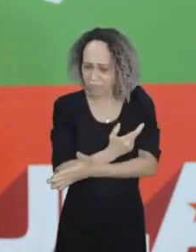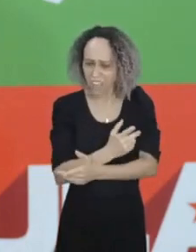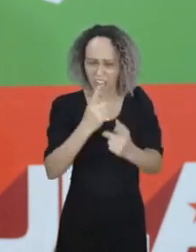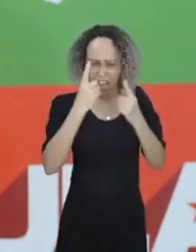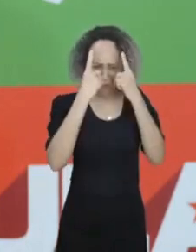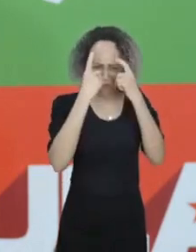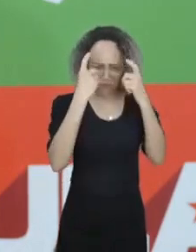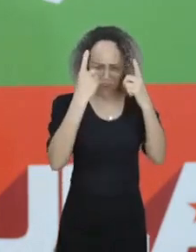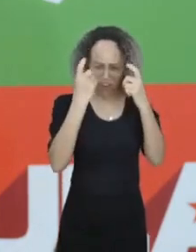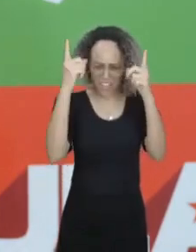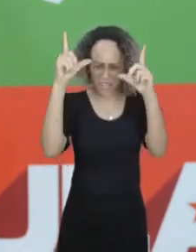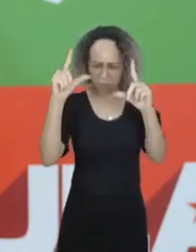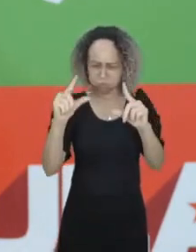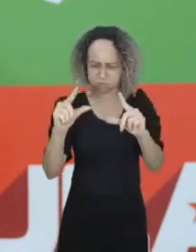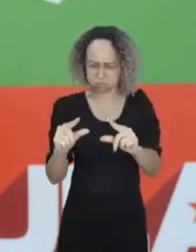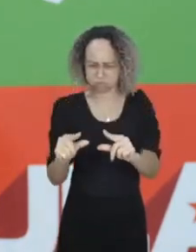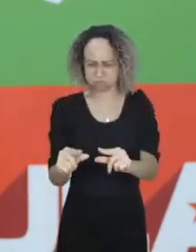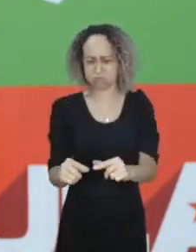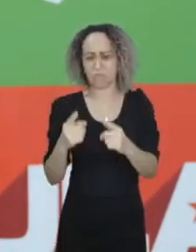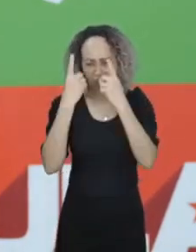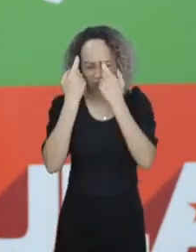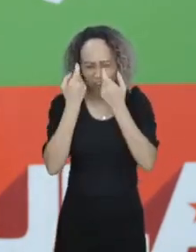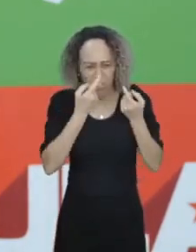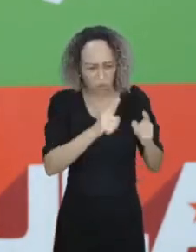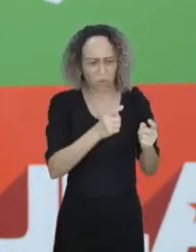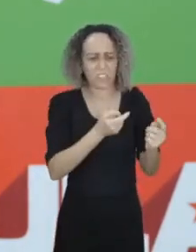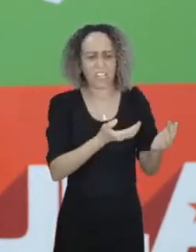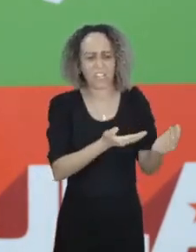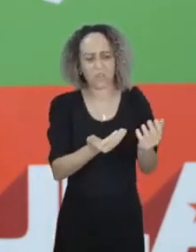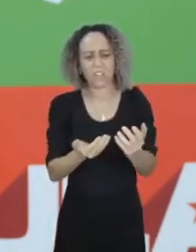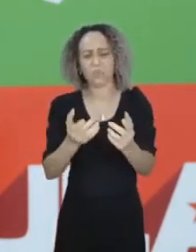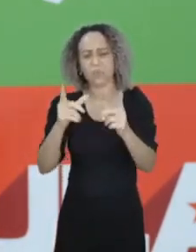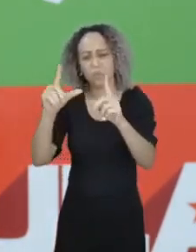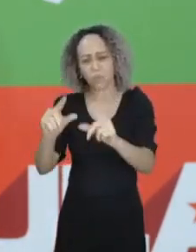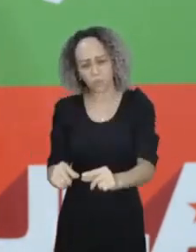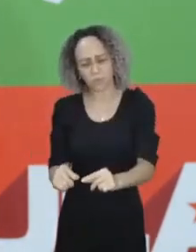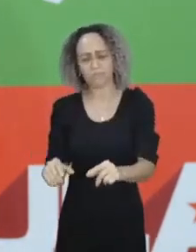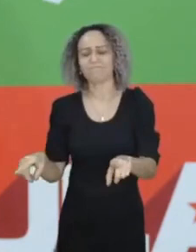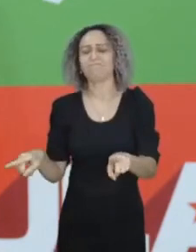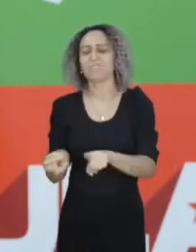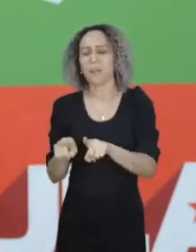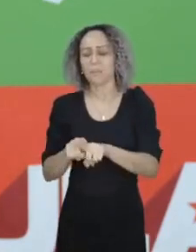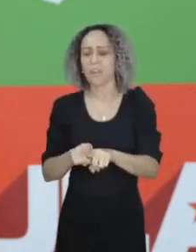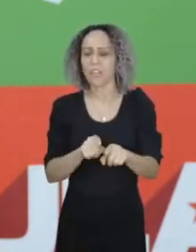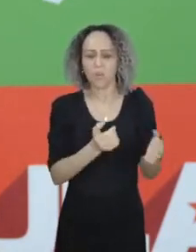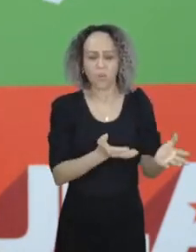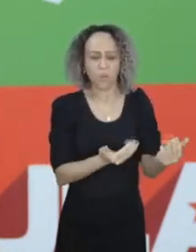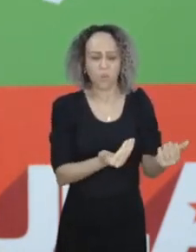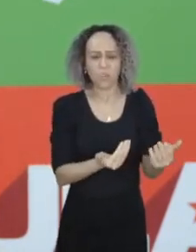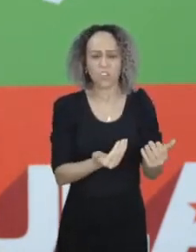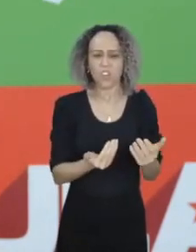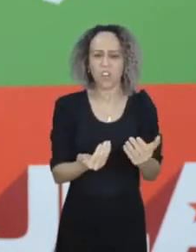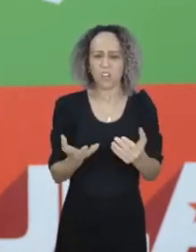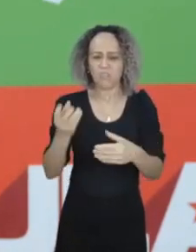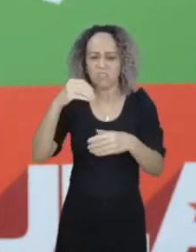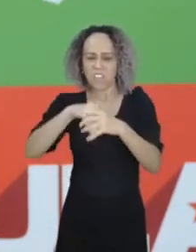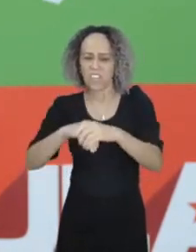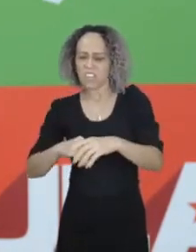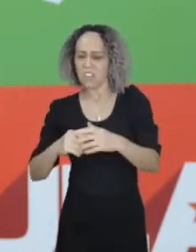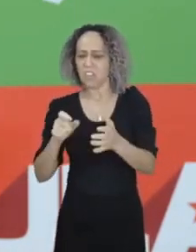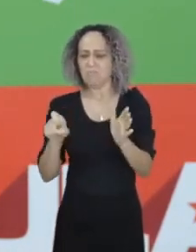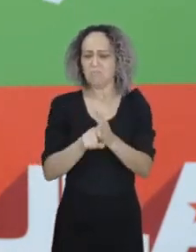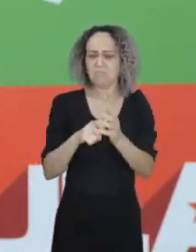jovens e diminuiu também a participação de jovens com o narcotráfico significa que a escola de tempo integral